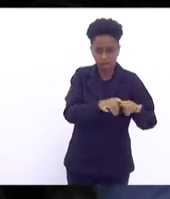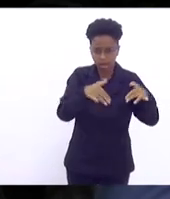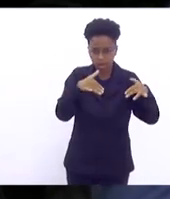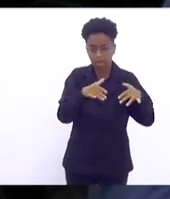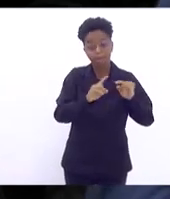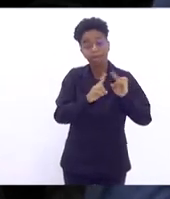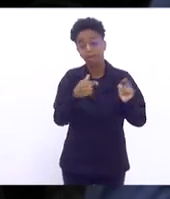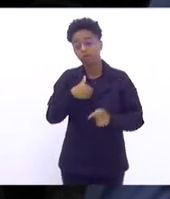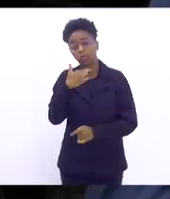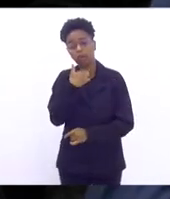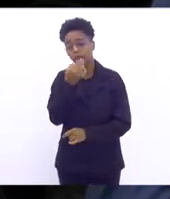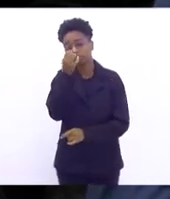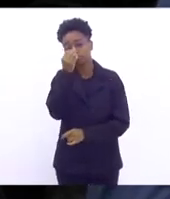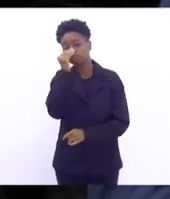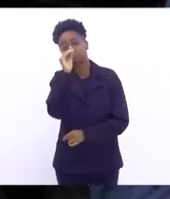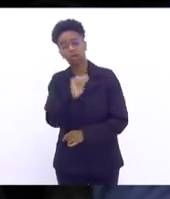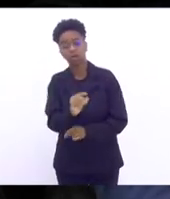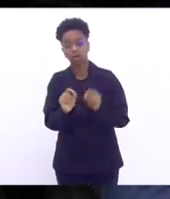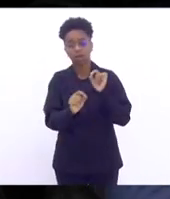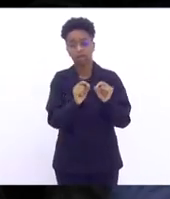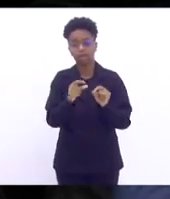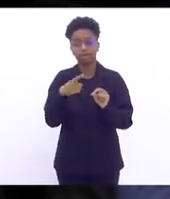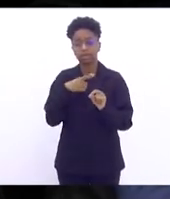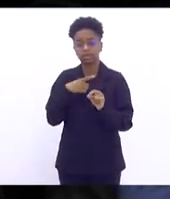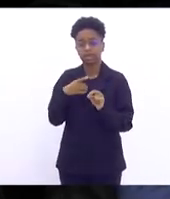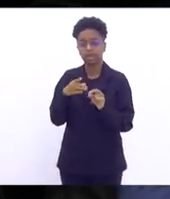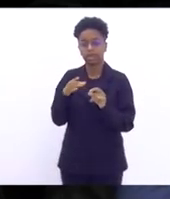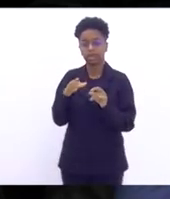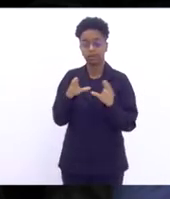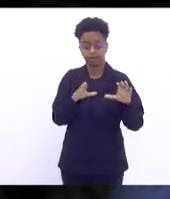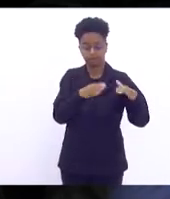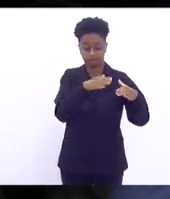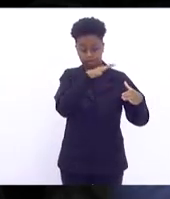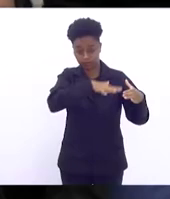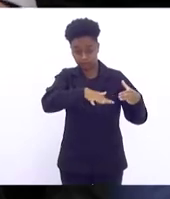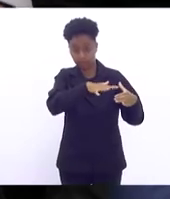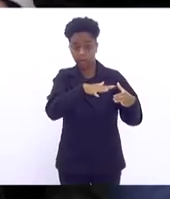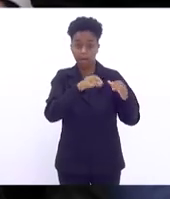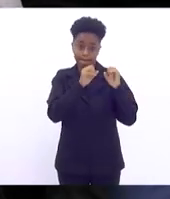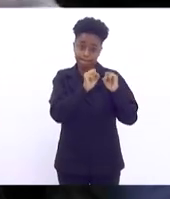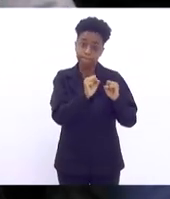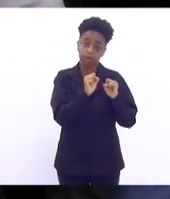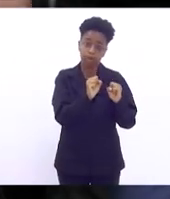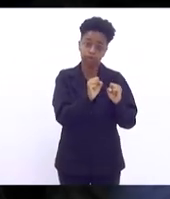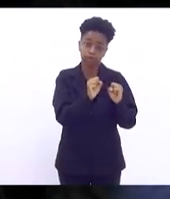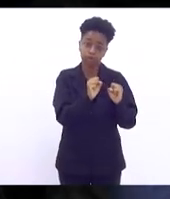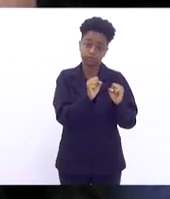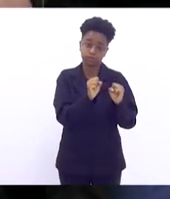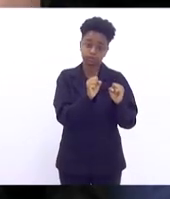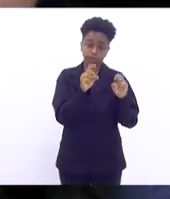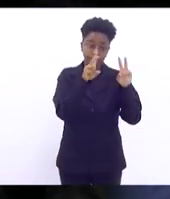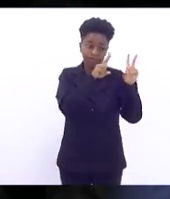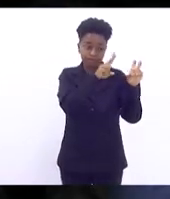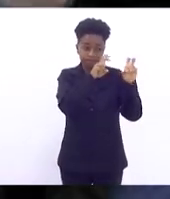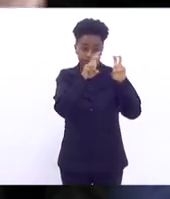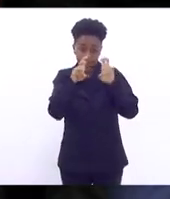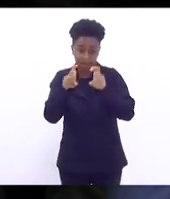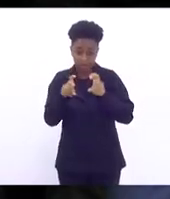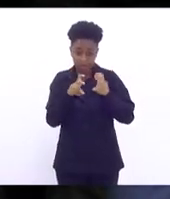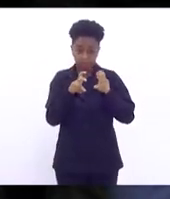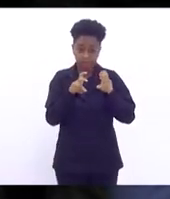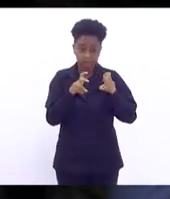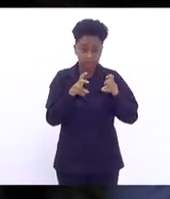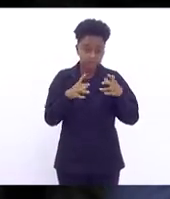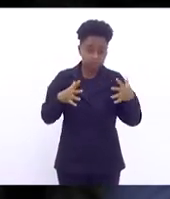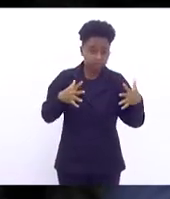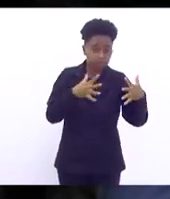ideia de que a gente tem na frente parlamentar a possibilidade de fazer recorte de assuntos transversais que perpassam